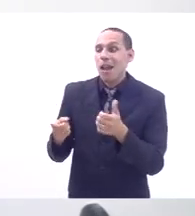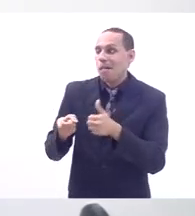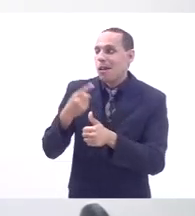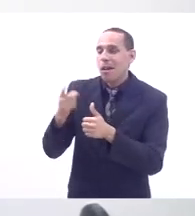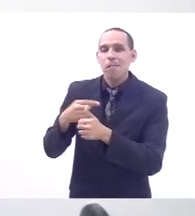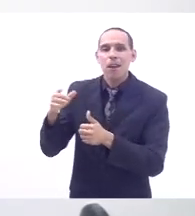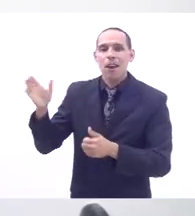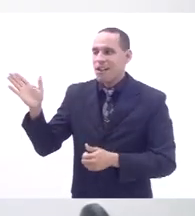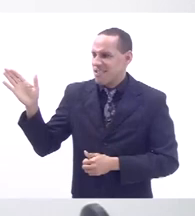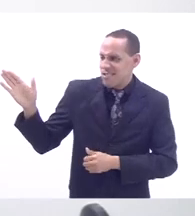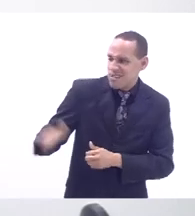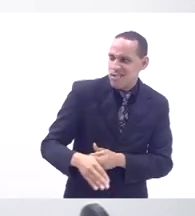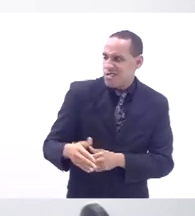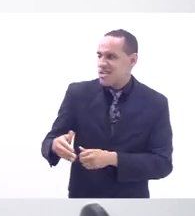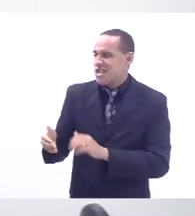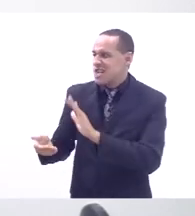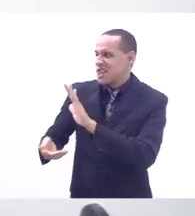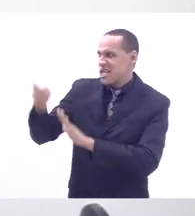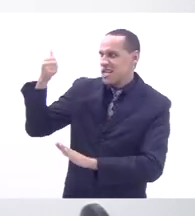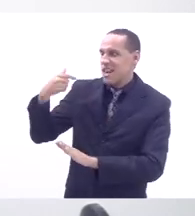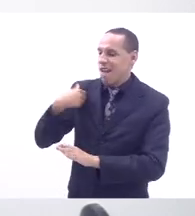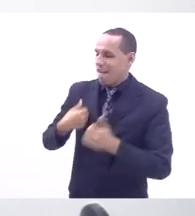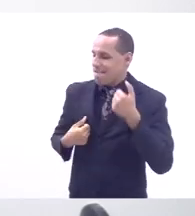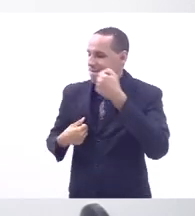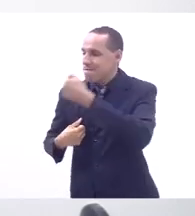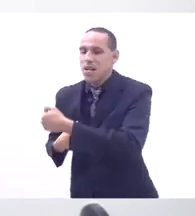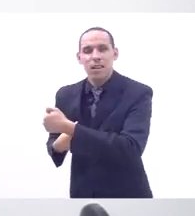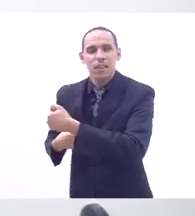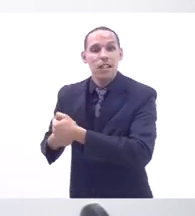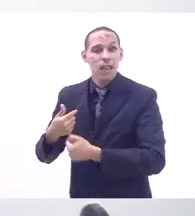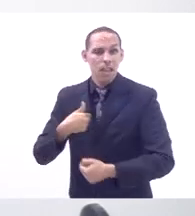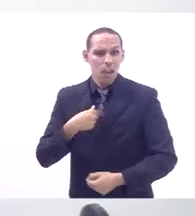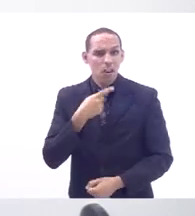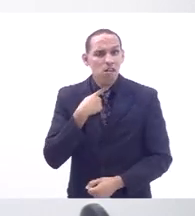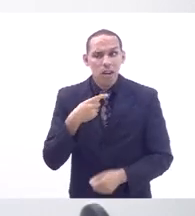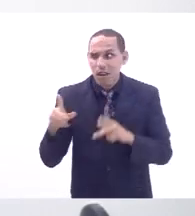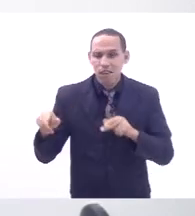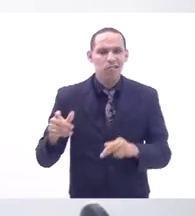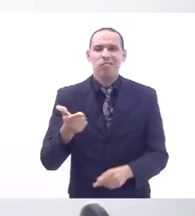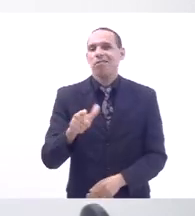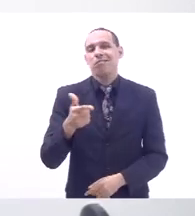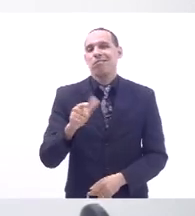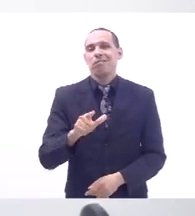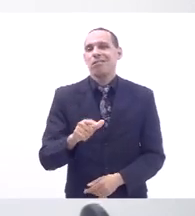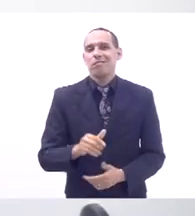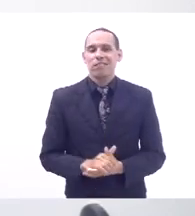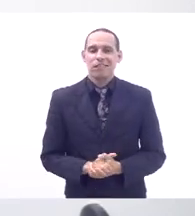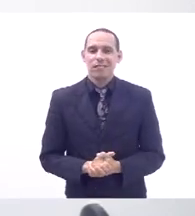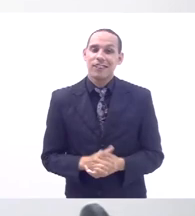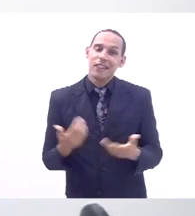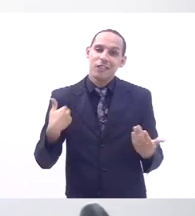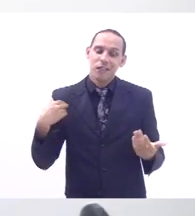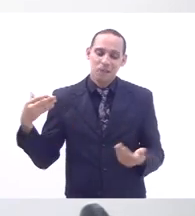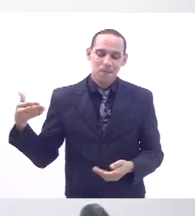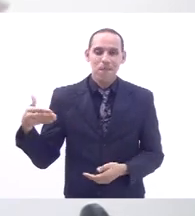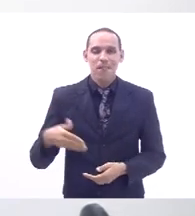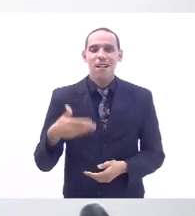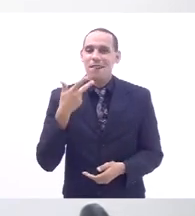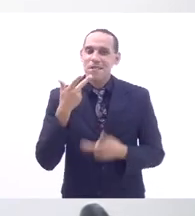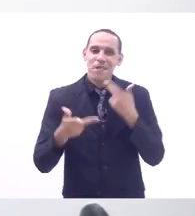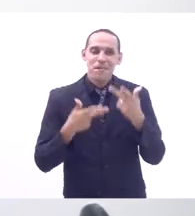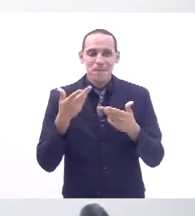chegar, né? E a minha intenção nunca foi essa. Por isso que hoje estou aqui vos